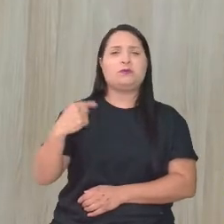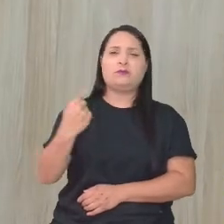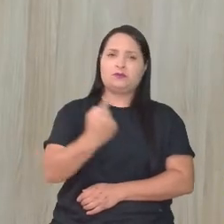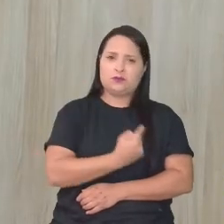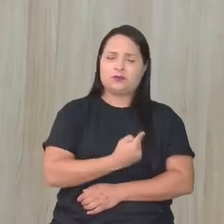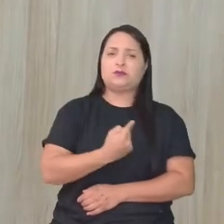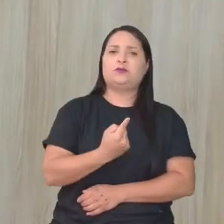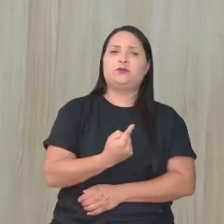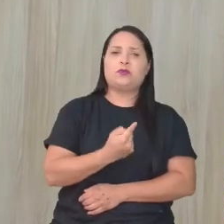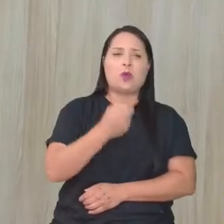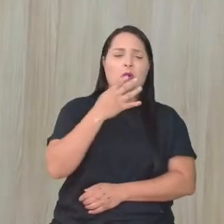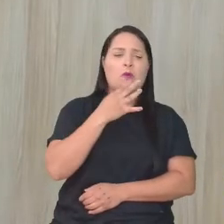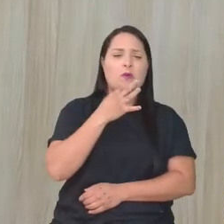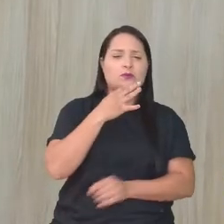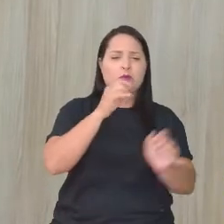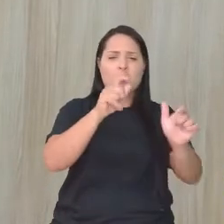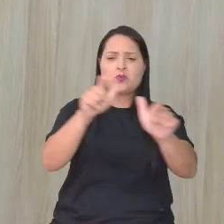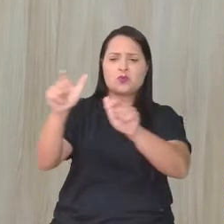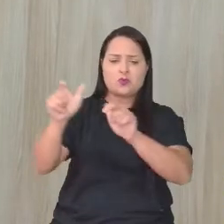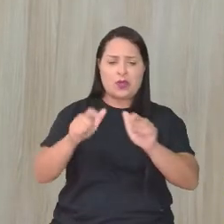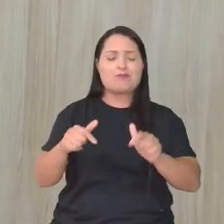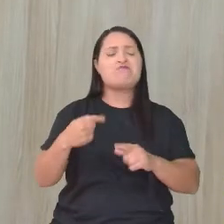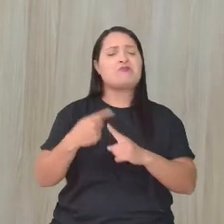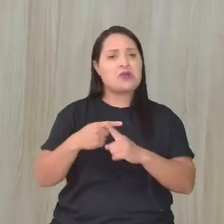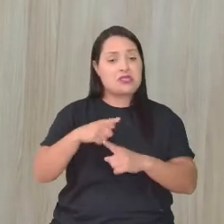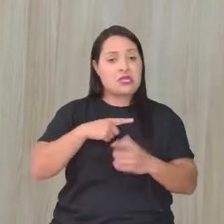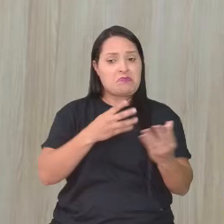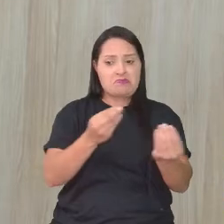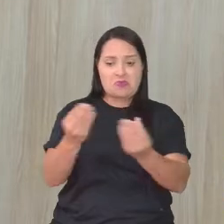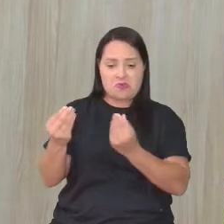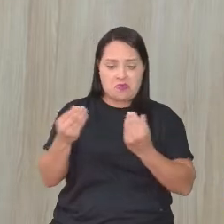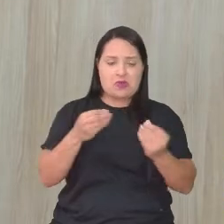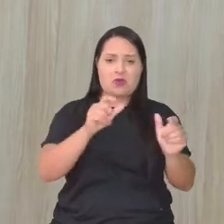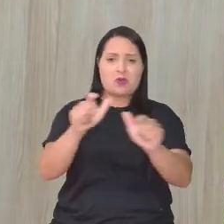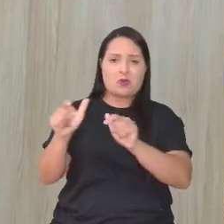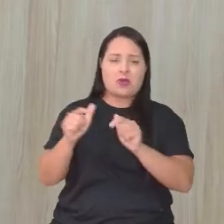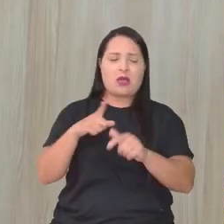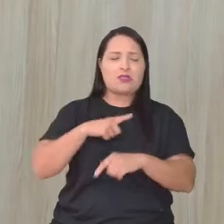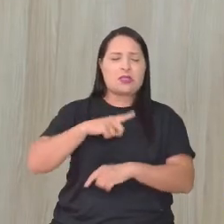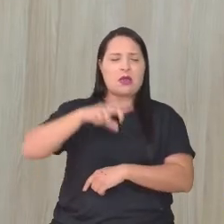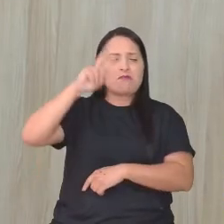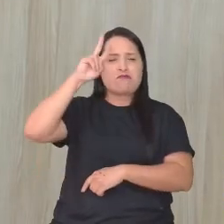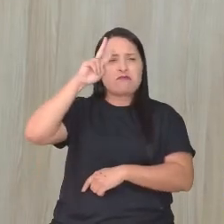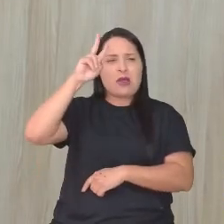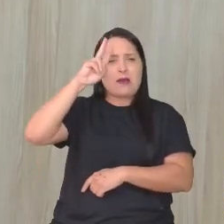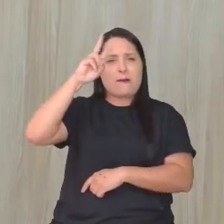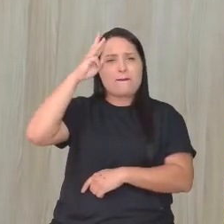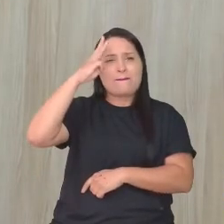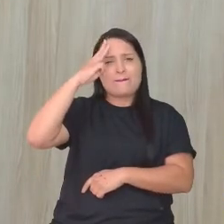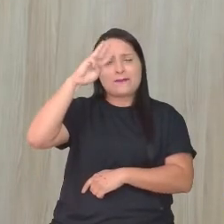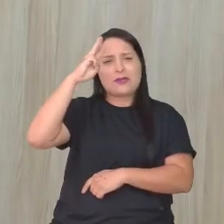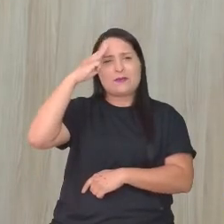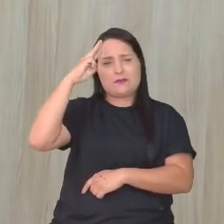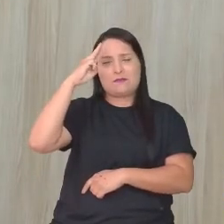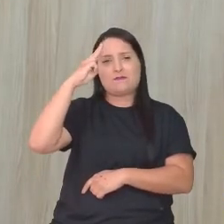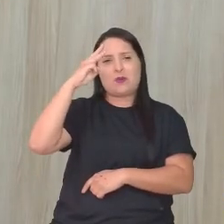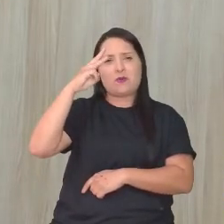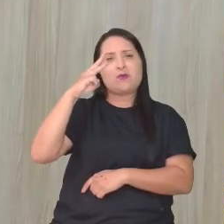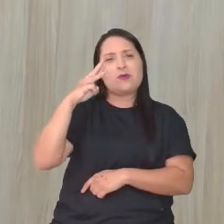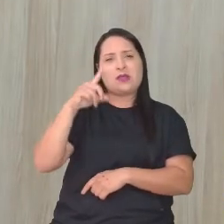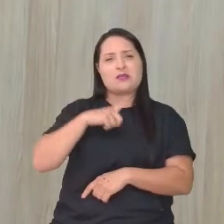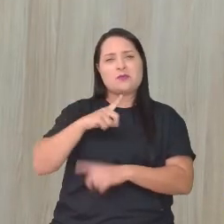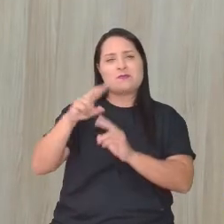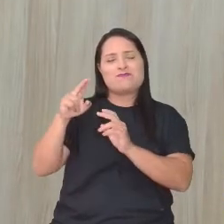vamos ver lugares, porque existem muitos lugares mesmo que trazem, né, resgatam essa memória negra da nossa